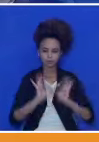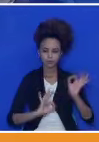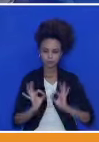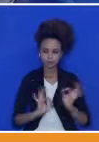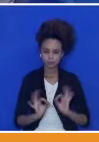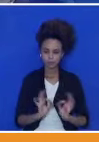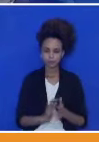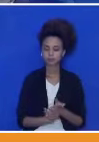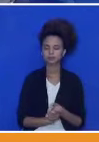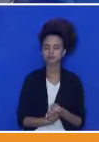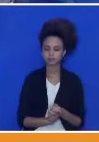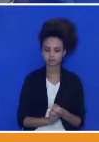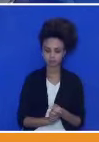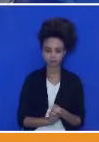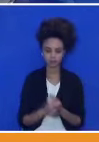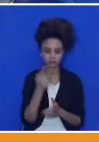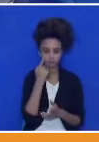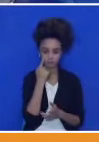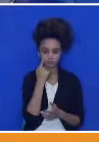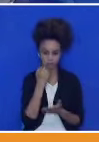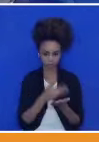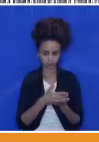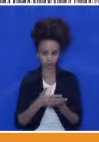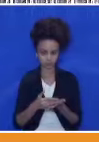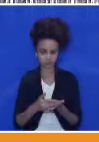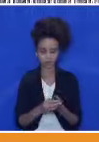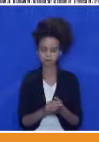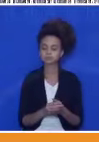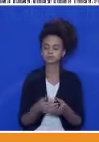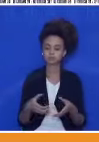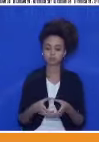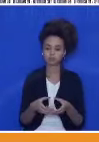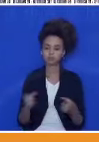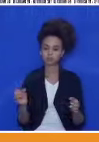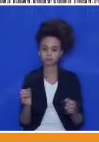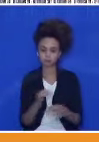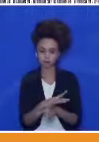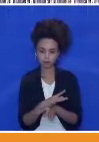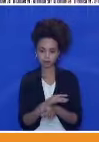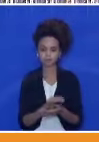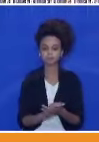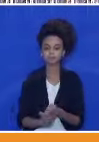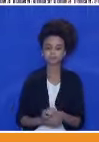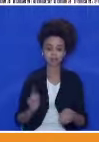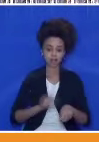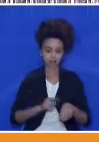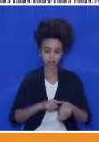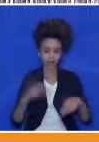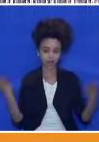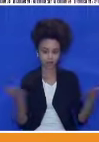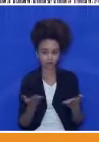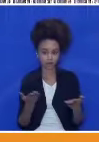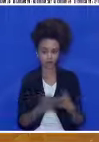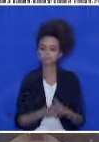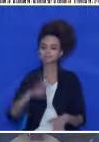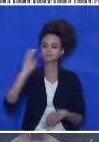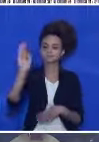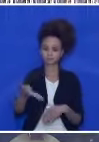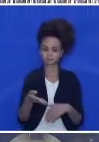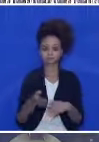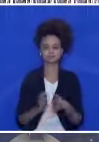desse sorteio da Lotomania. E aí, vamos começar? Bolas posicionadas, tudo pronto, chegou a hora.